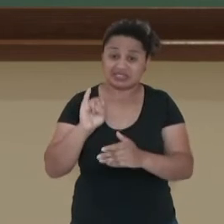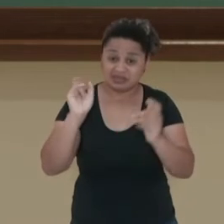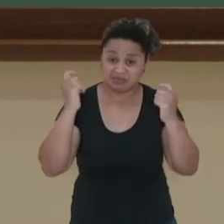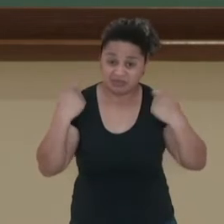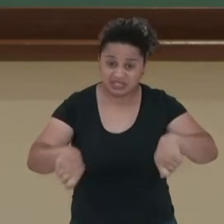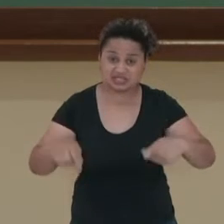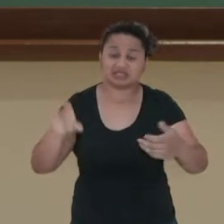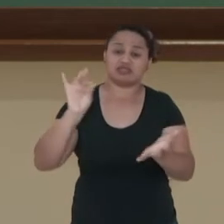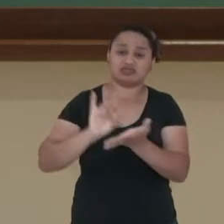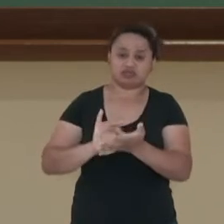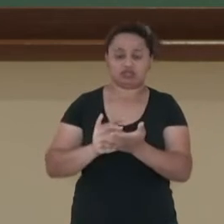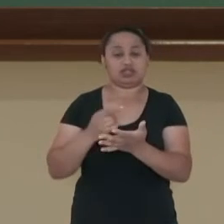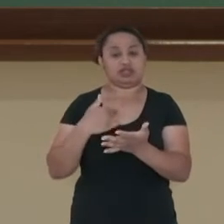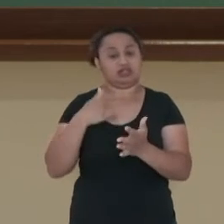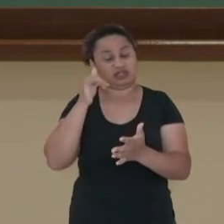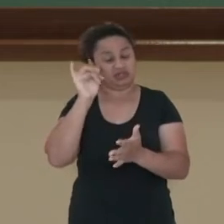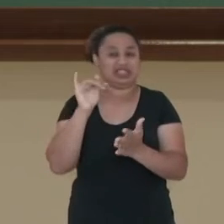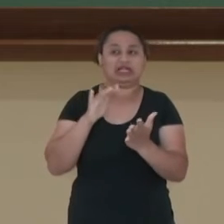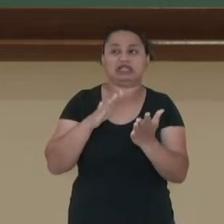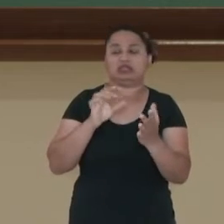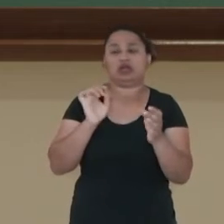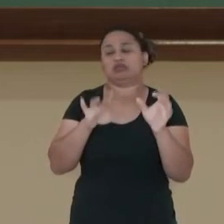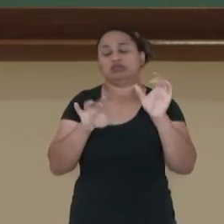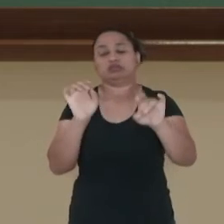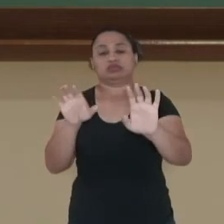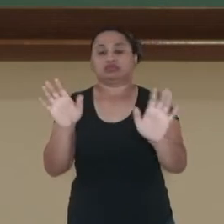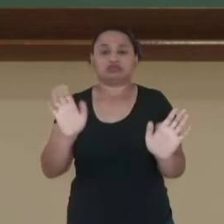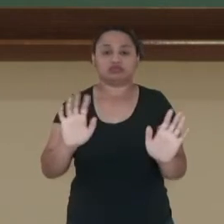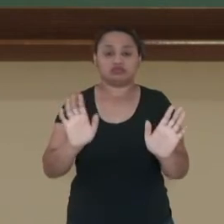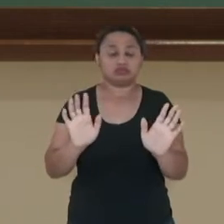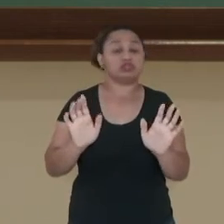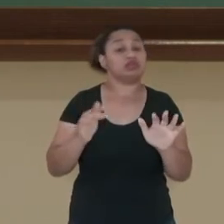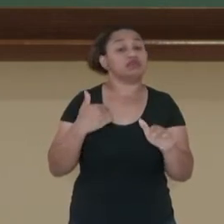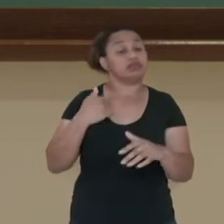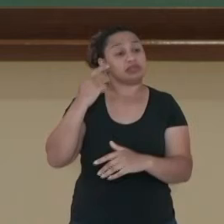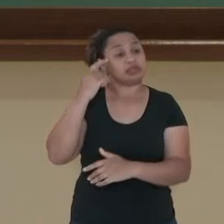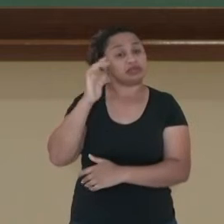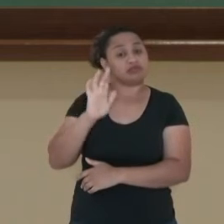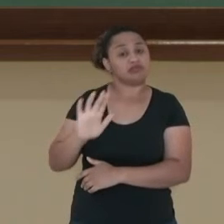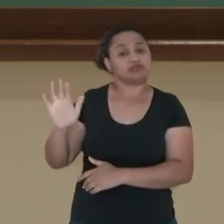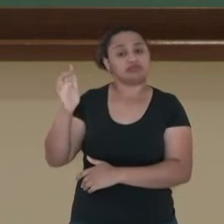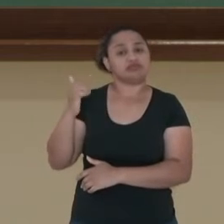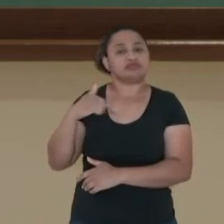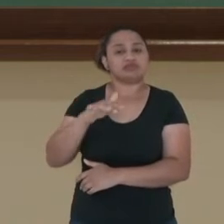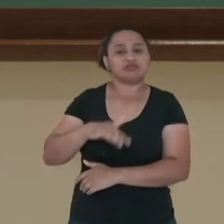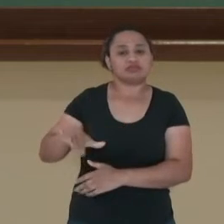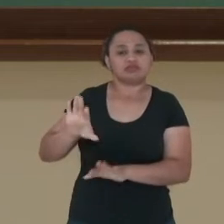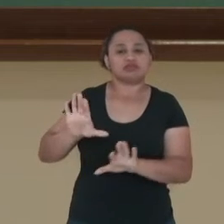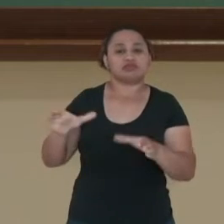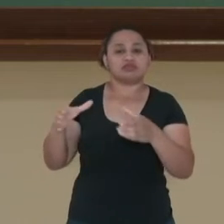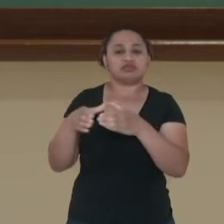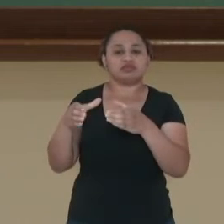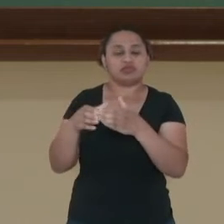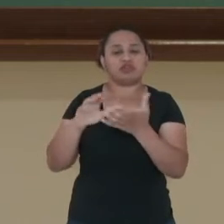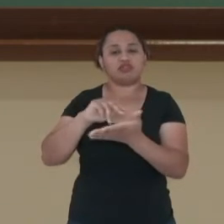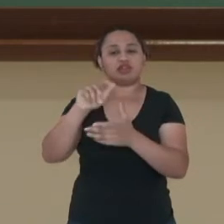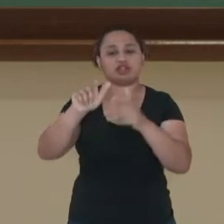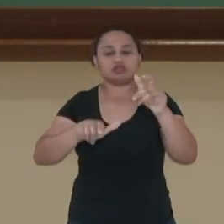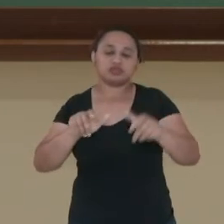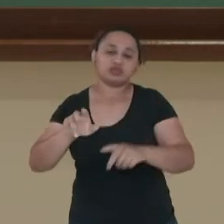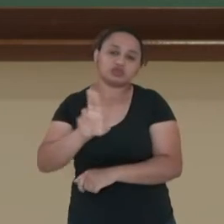o desperdício também você está contribuindo. Então você tem que imaginar uma situação assim coletiva de várias pessoas utilizando